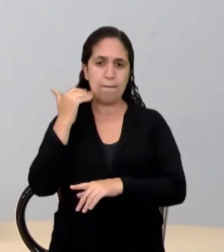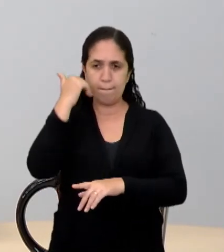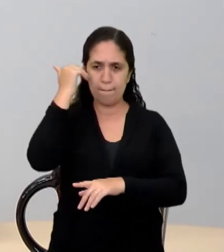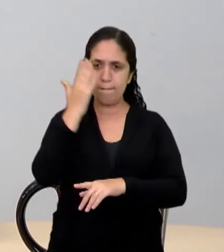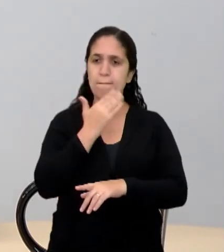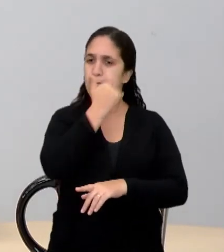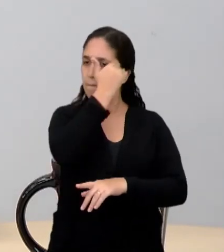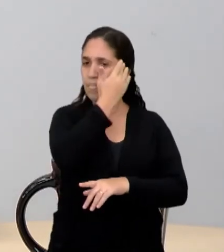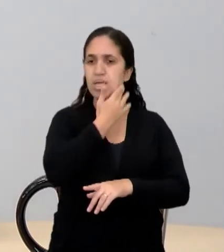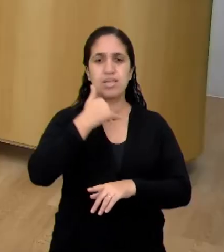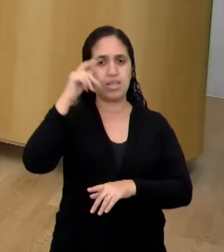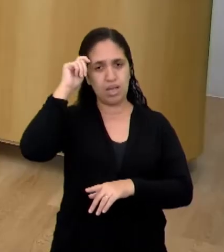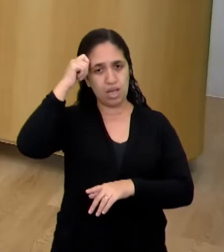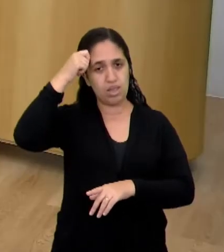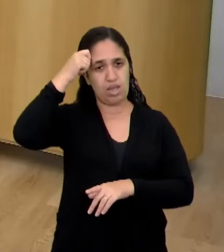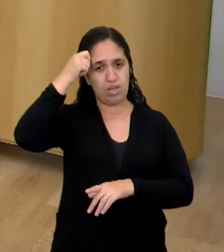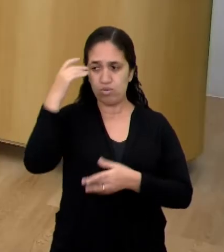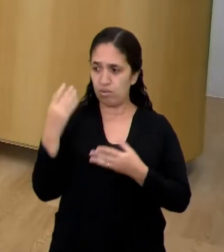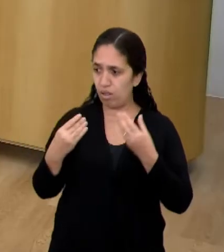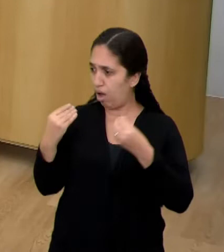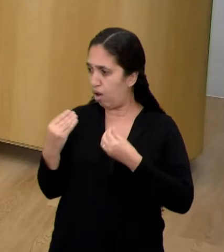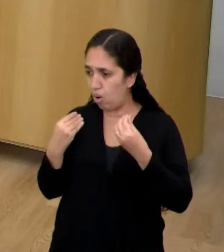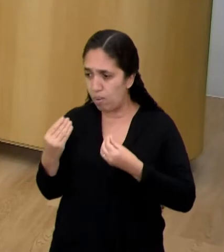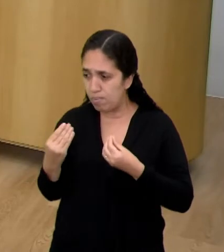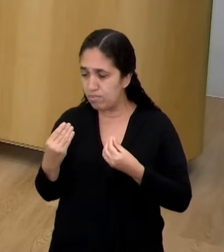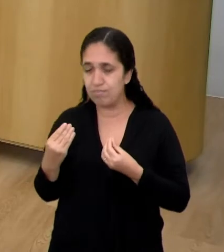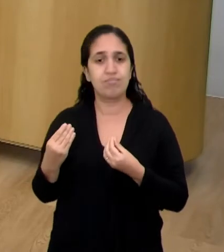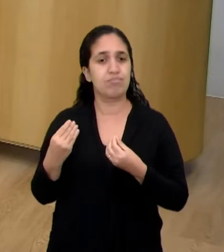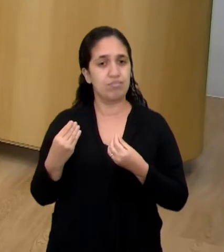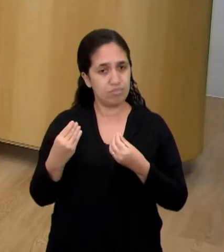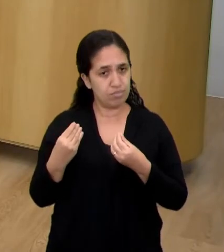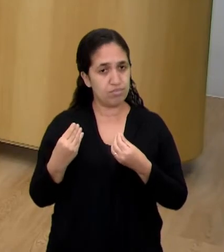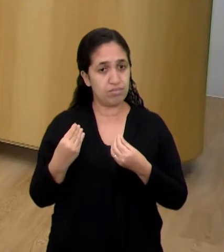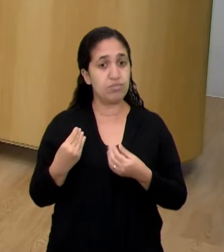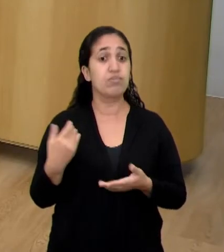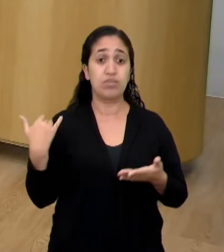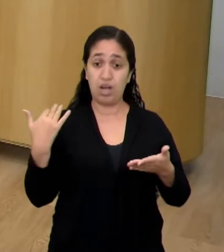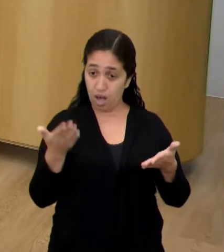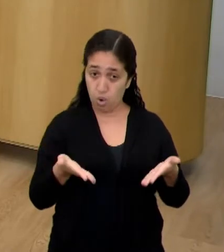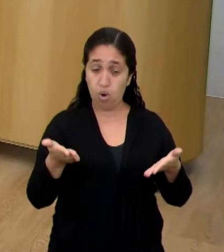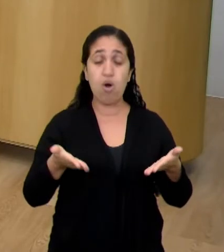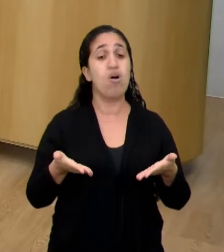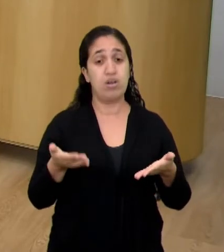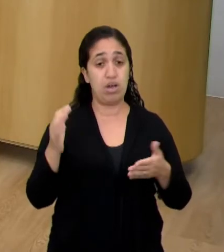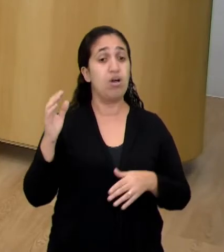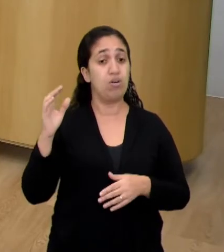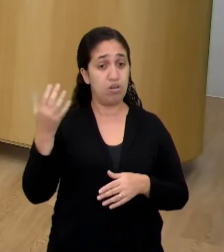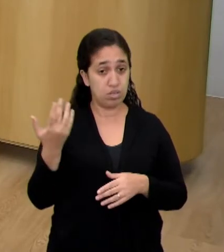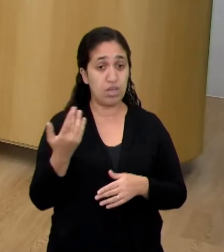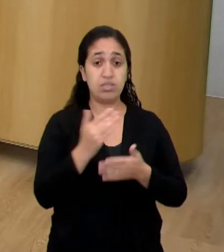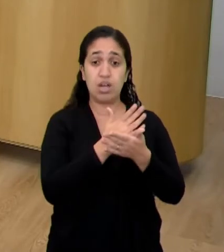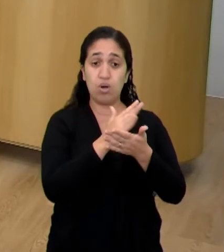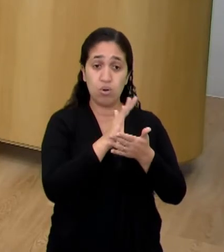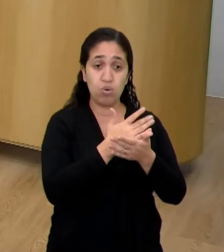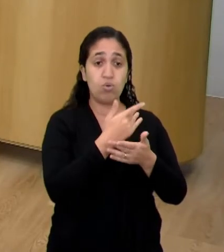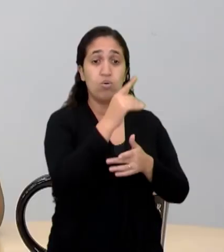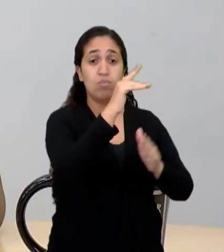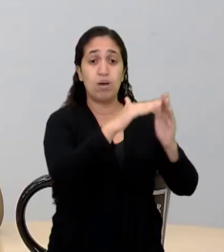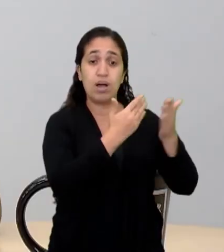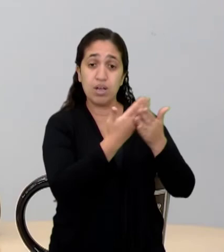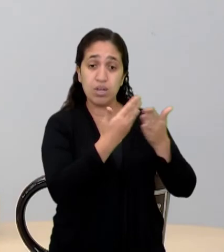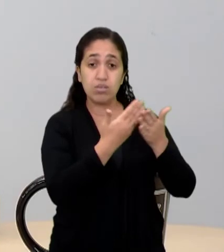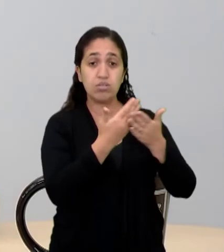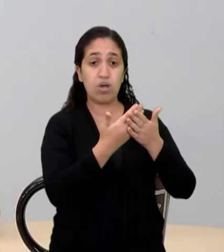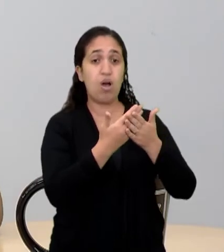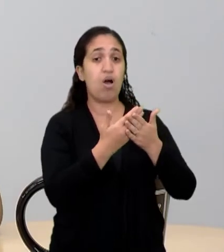os papéis de negros. Ele falou assim, né? como que pode, né? E ainda atualmente acontece isso, escolas que pintam as crianças, né, com